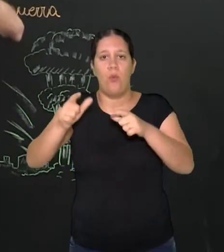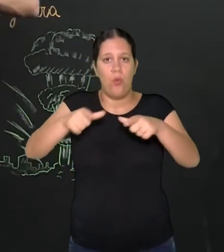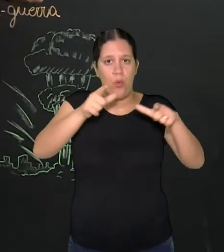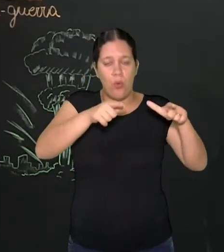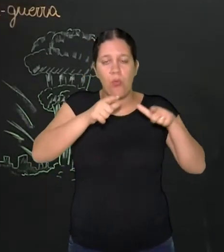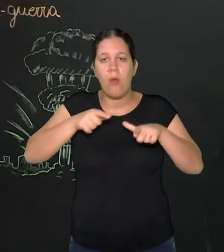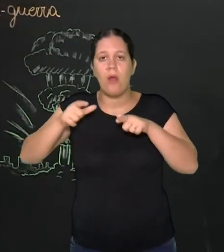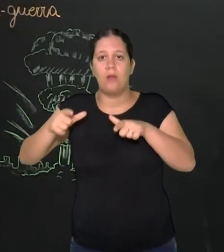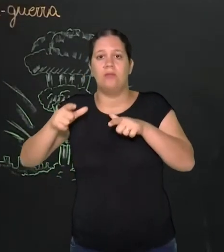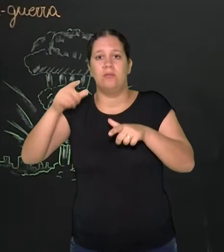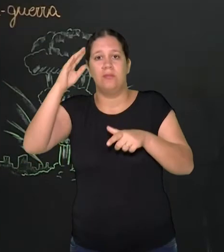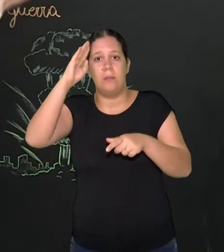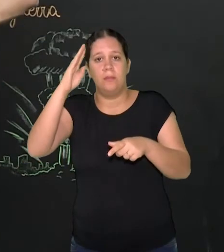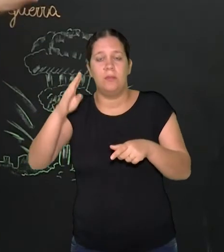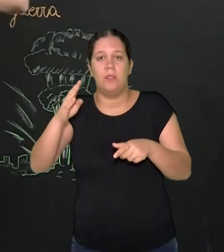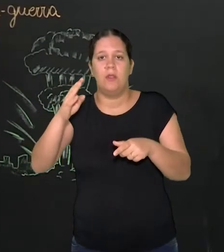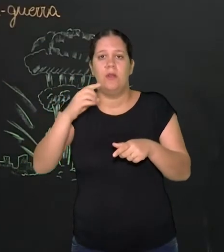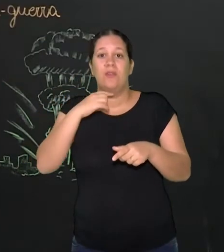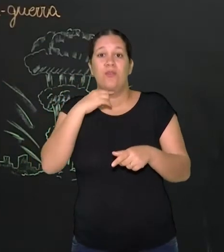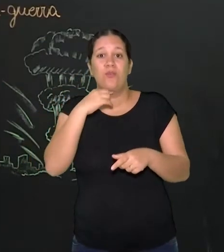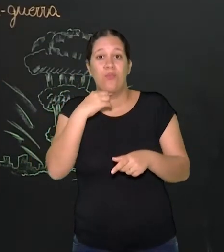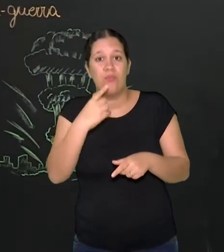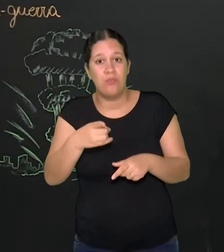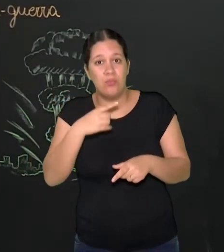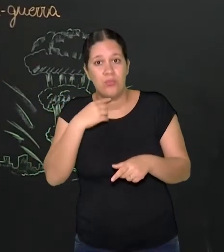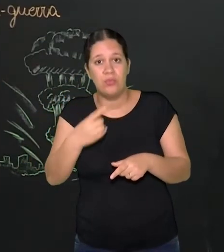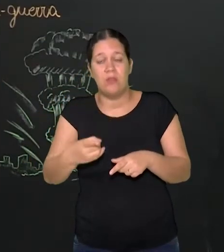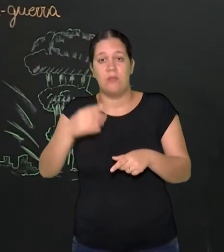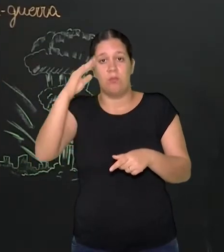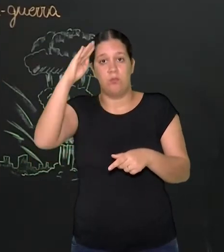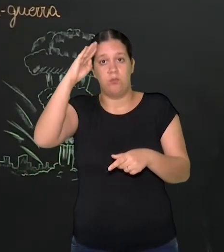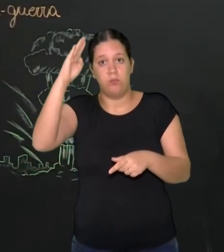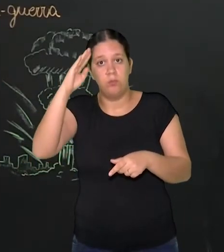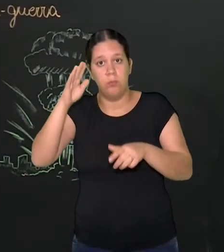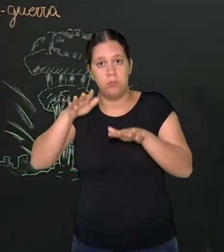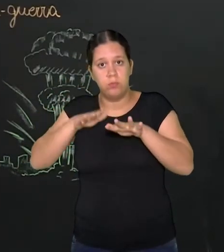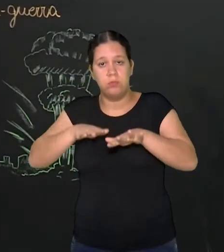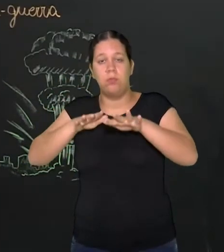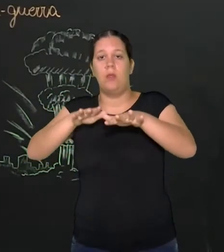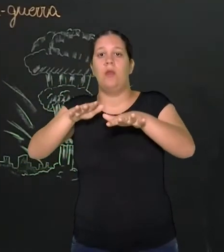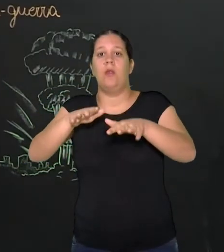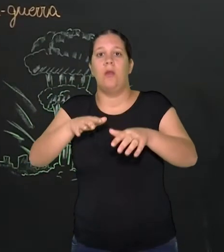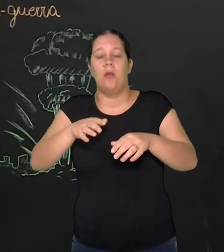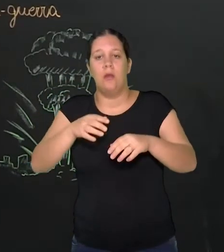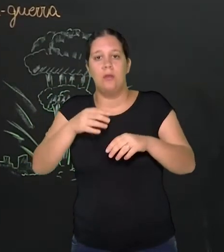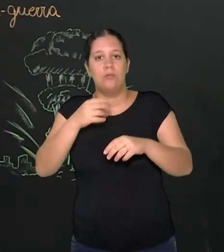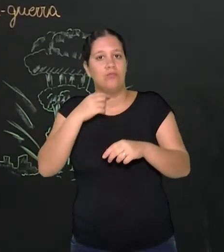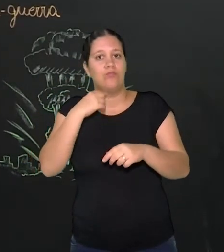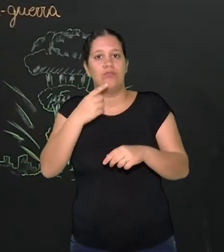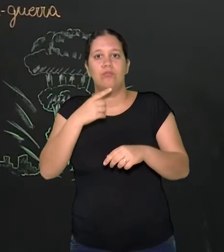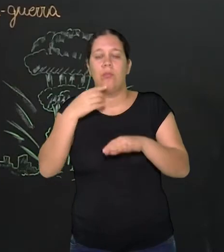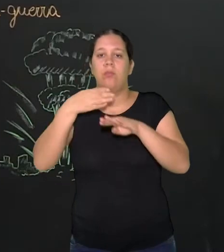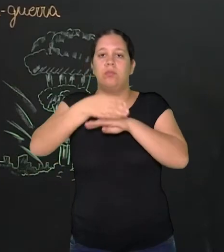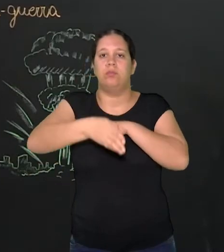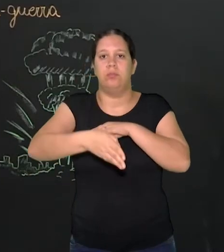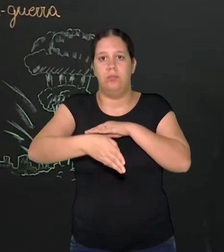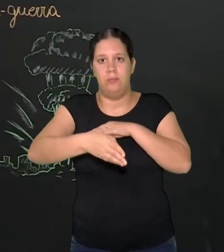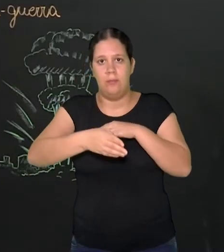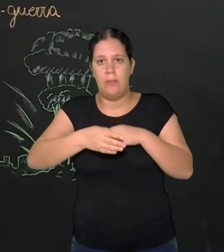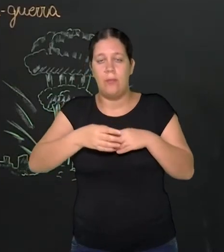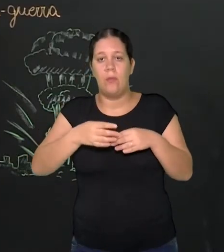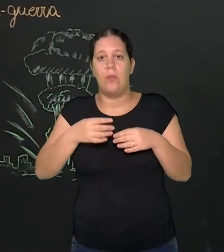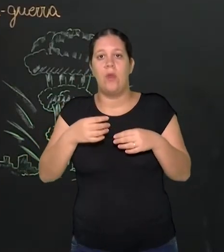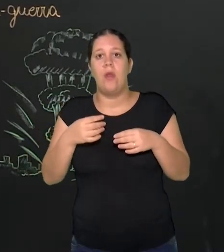principais lugares e assim não conseguir fazer com que esse exército desse país invadido tivesse condições de